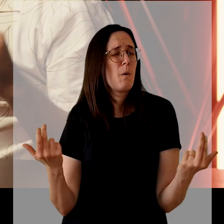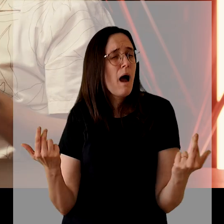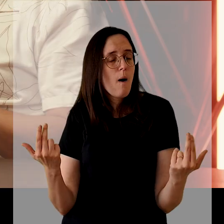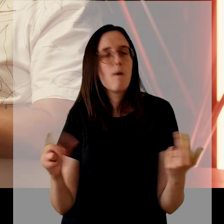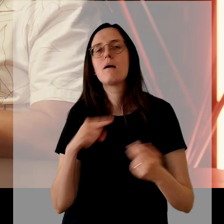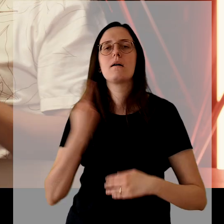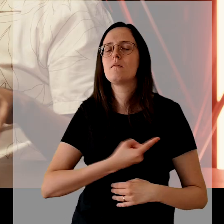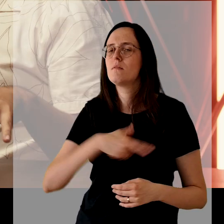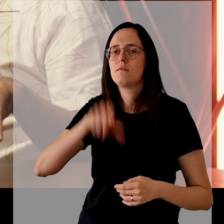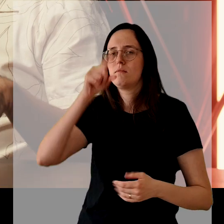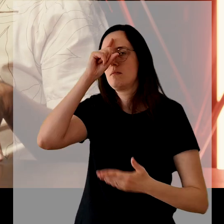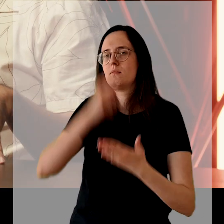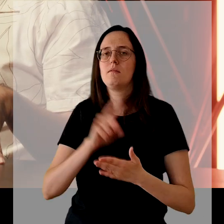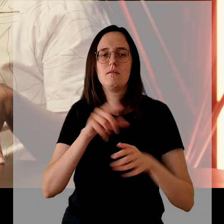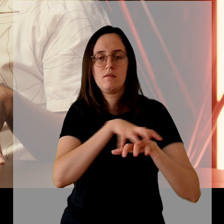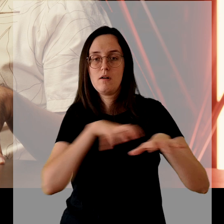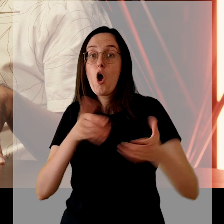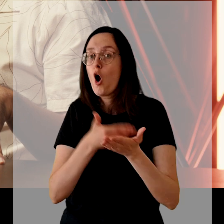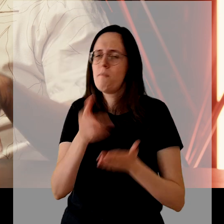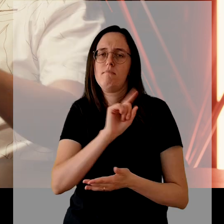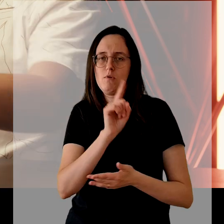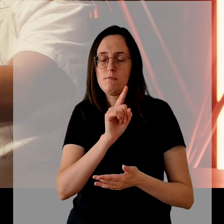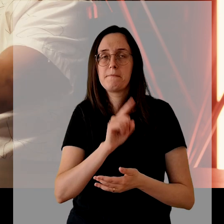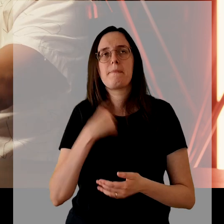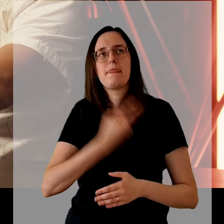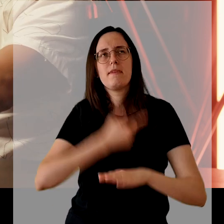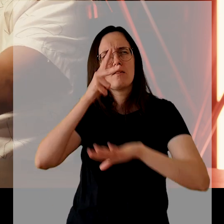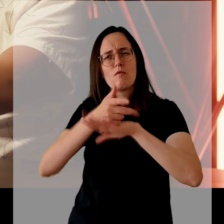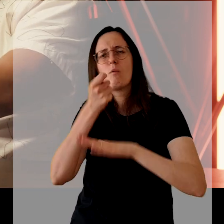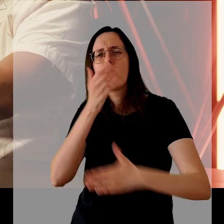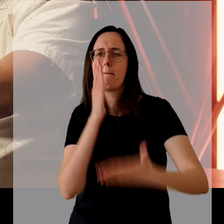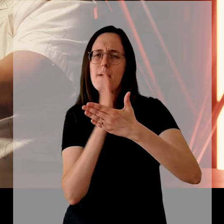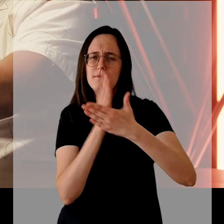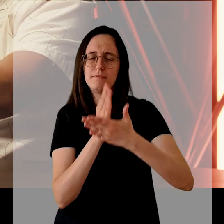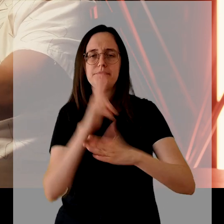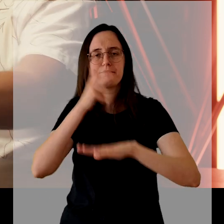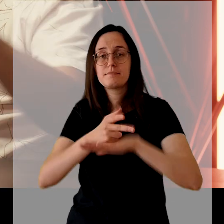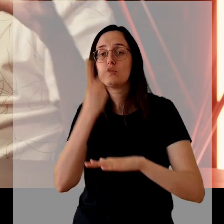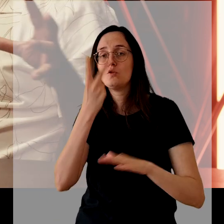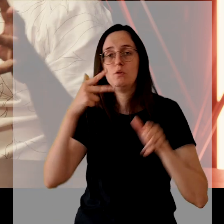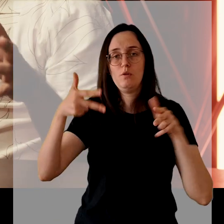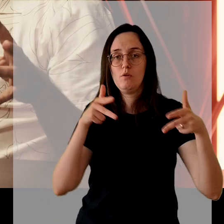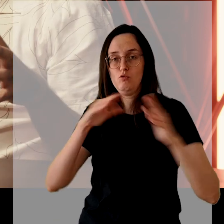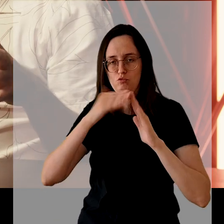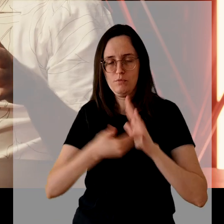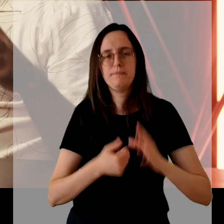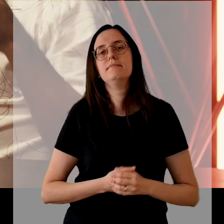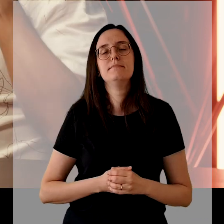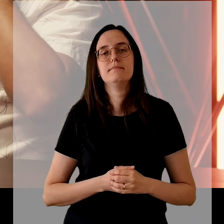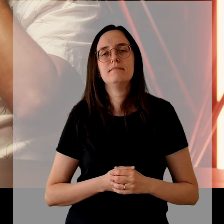padronizado. Então a gente não optou por fazer segunda unidade no começo. A gente filmou quase a metade da série, filmando com 2 câmeras